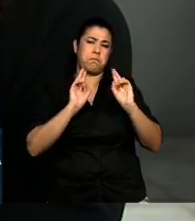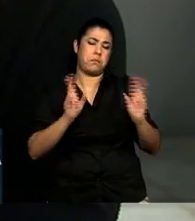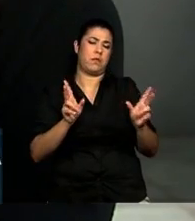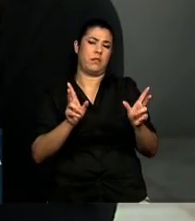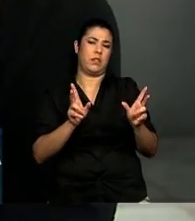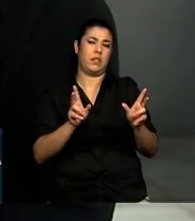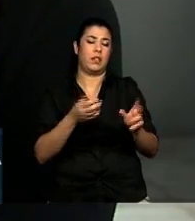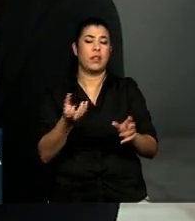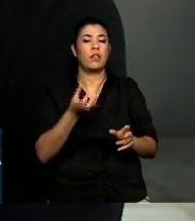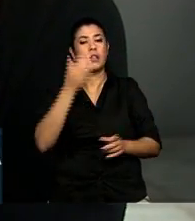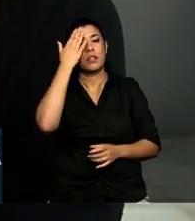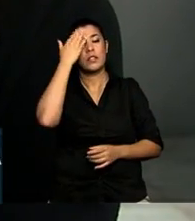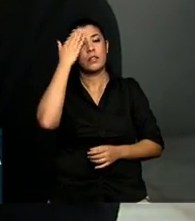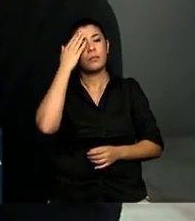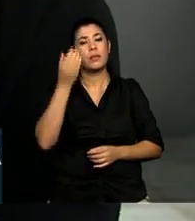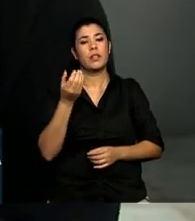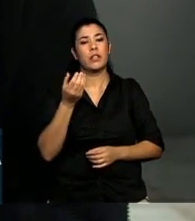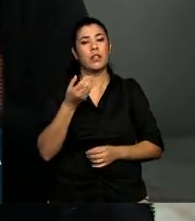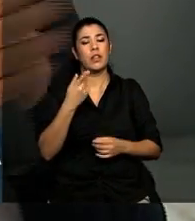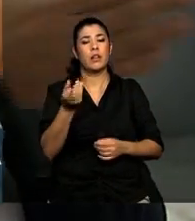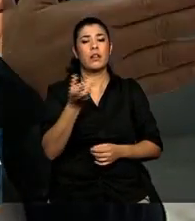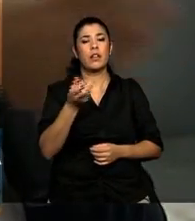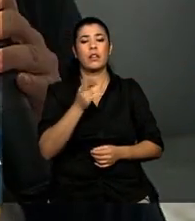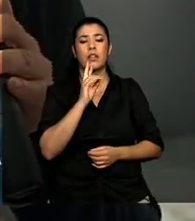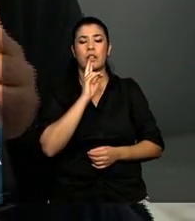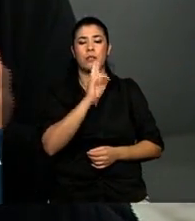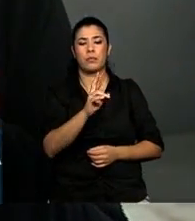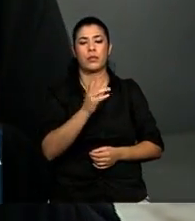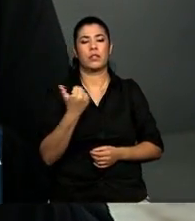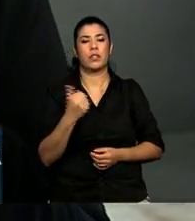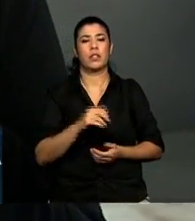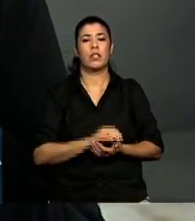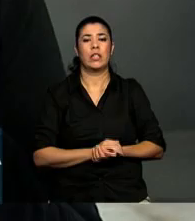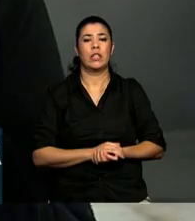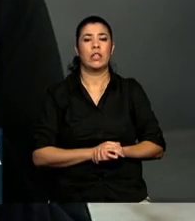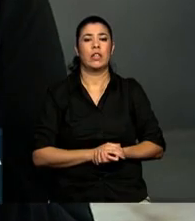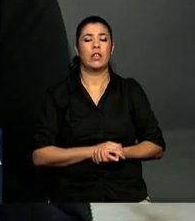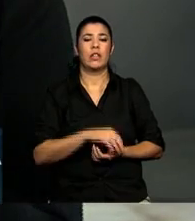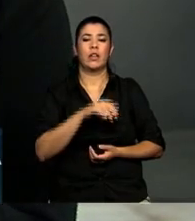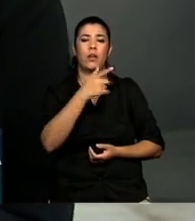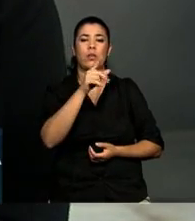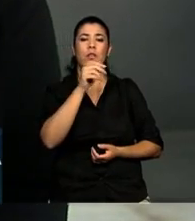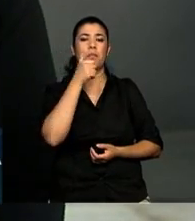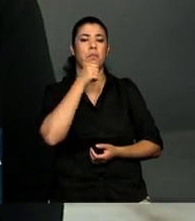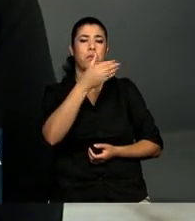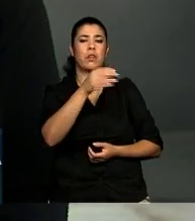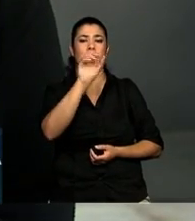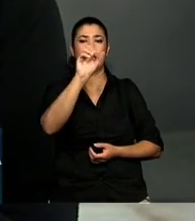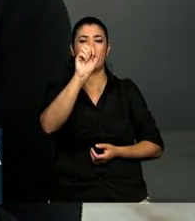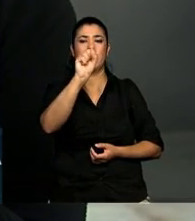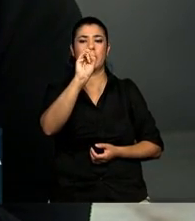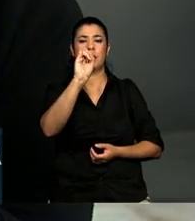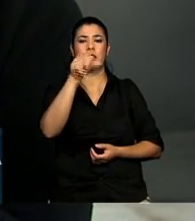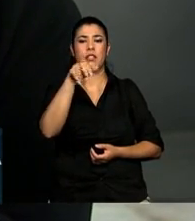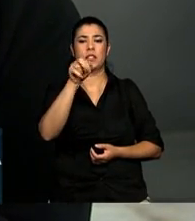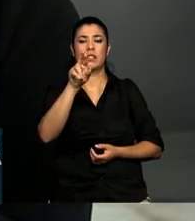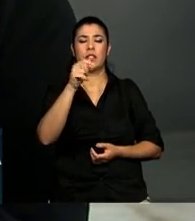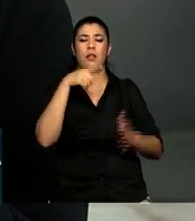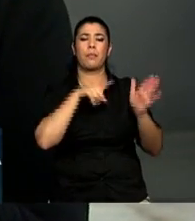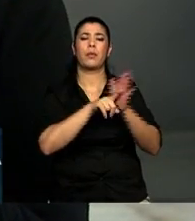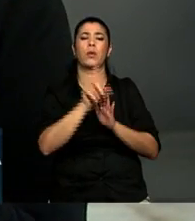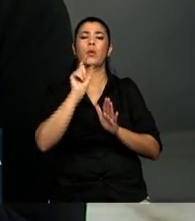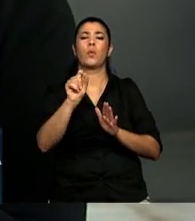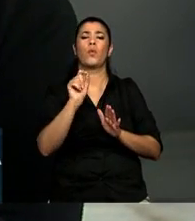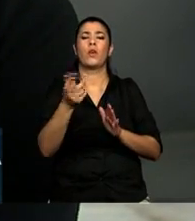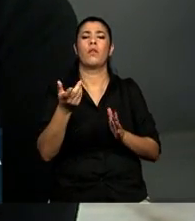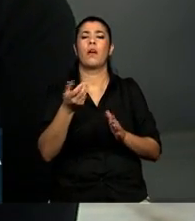sim então queria assim na verdade quero uma resposta a Sinara perguntou o que que tem de sinalização da esquerda